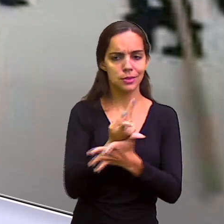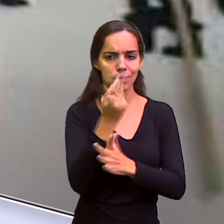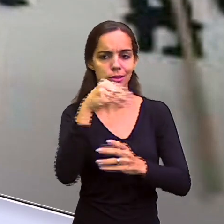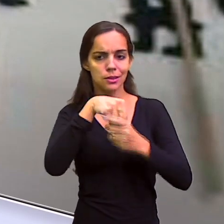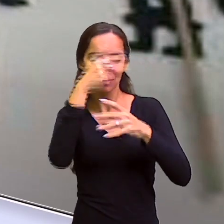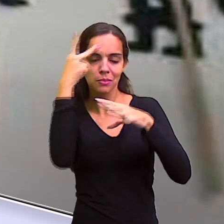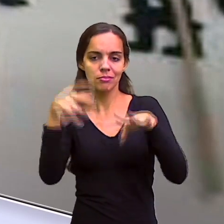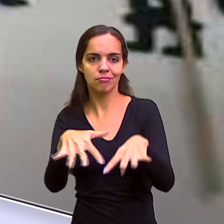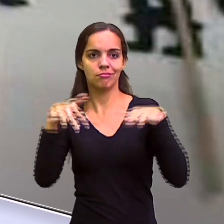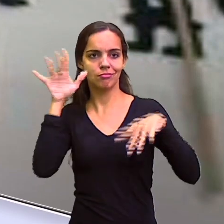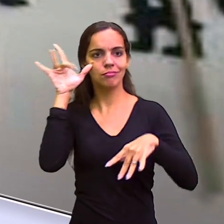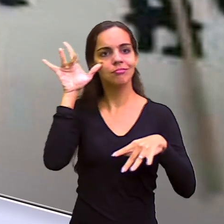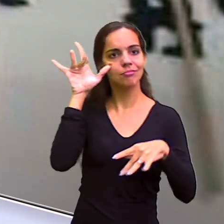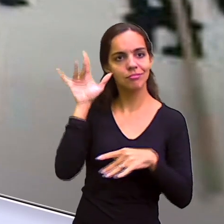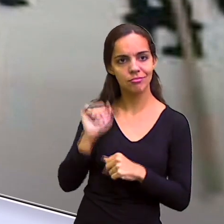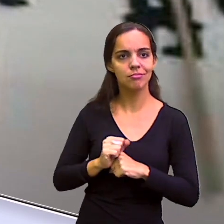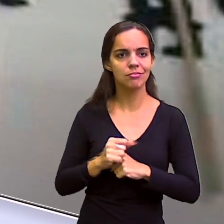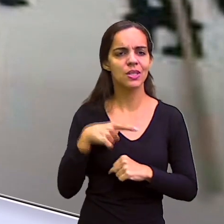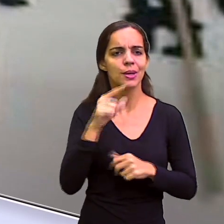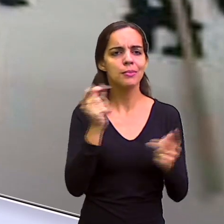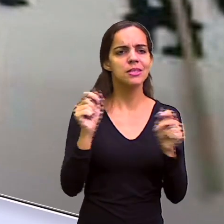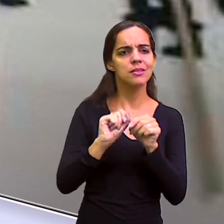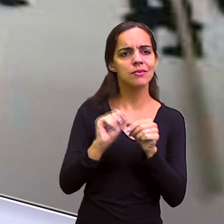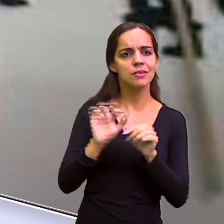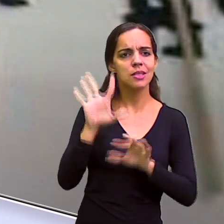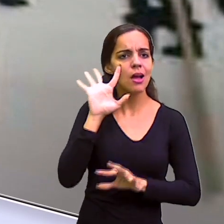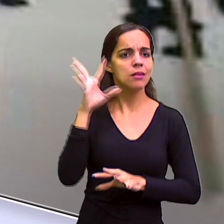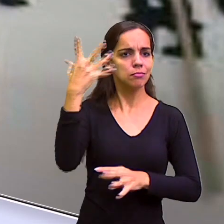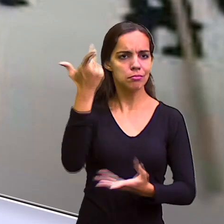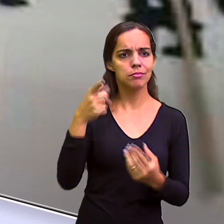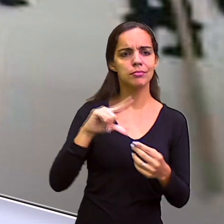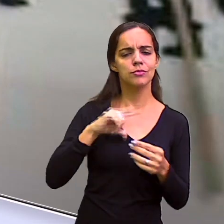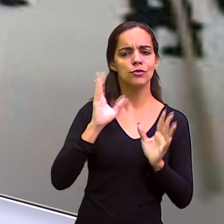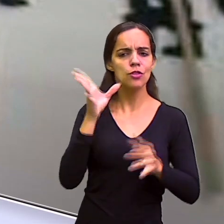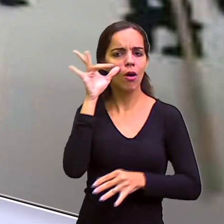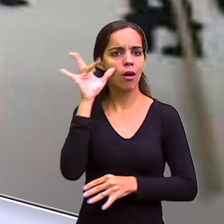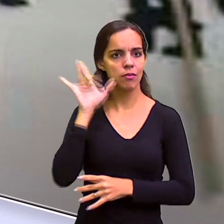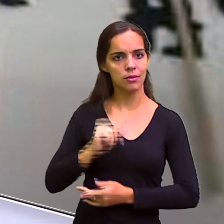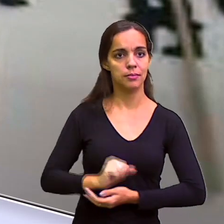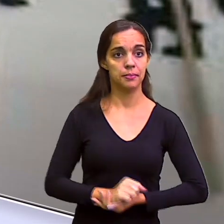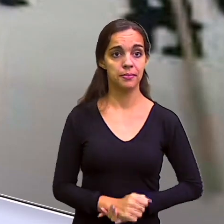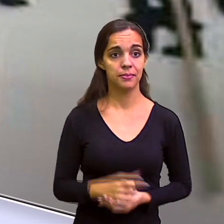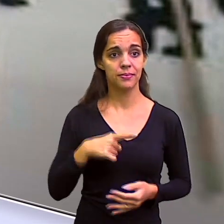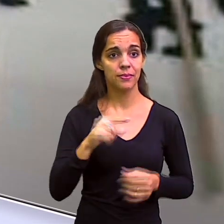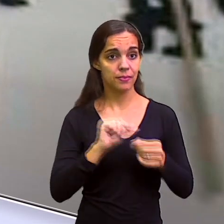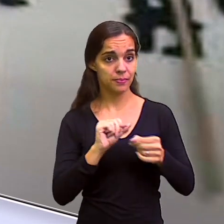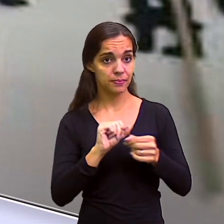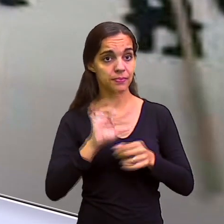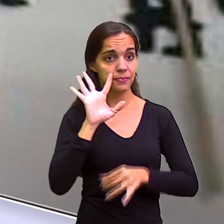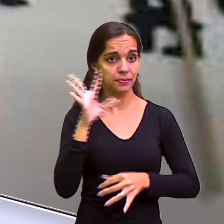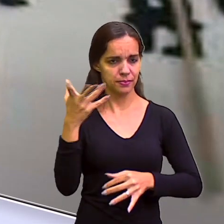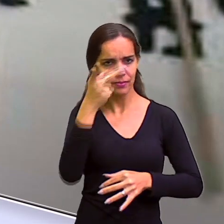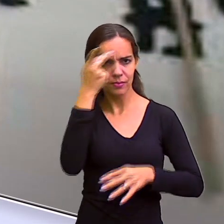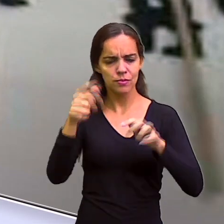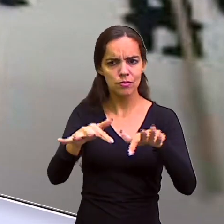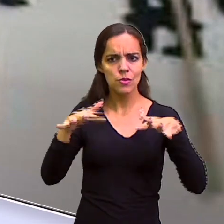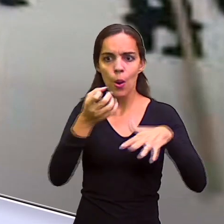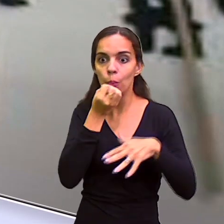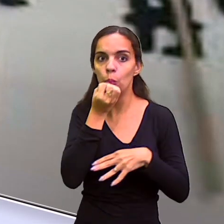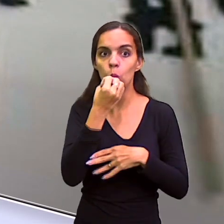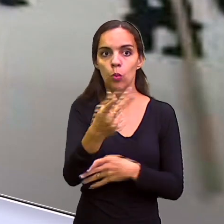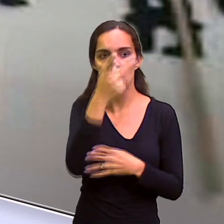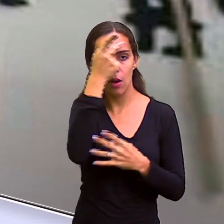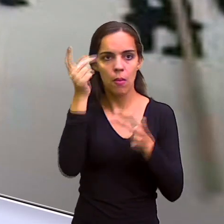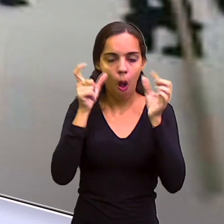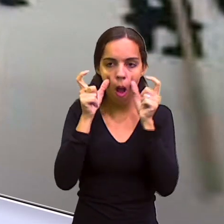espetáculo e os meios técnicos para a realização do conceito desejado. Para a realização de um bom espetáculo de teatro